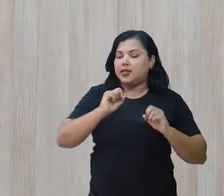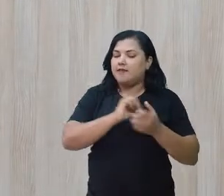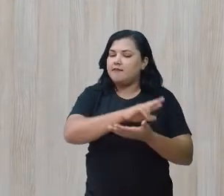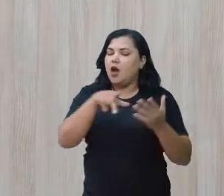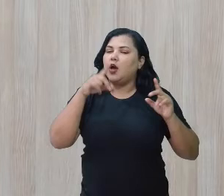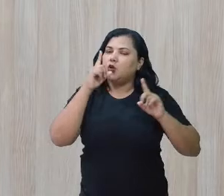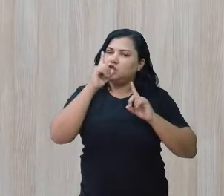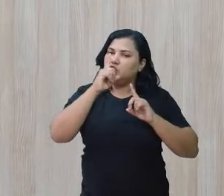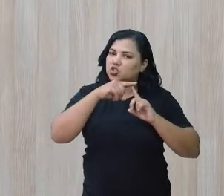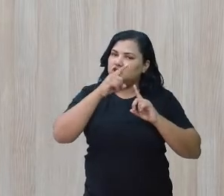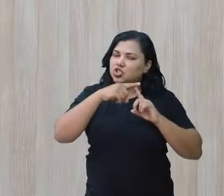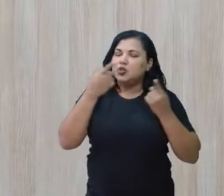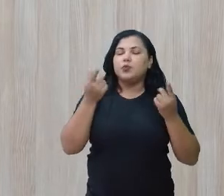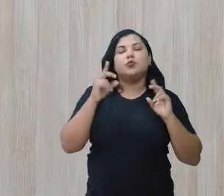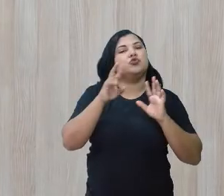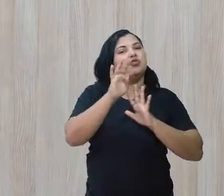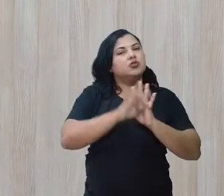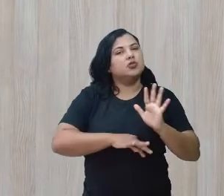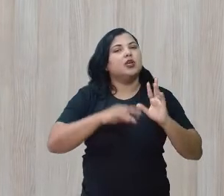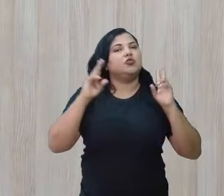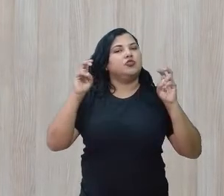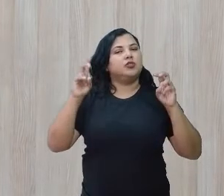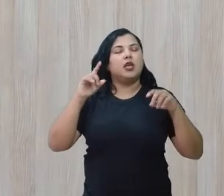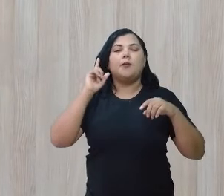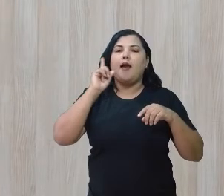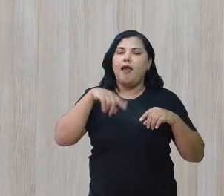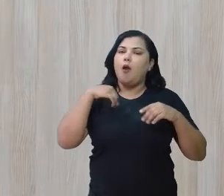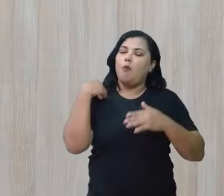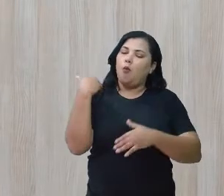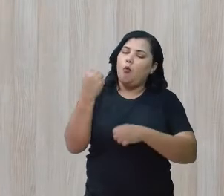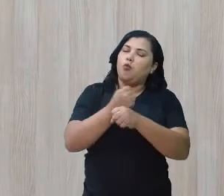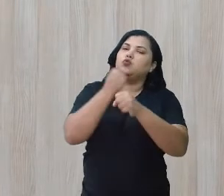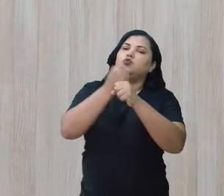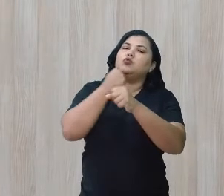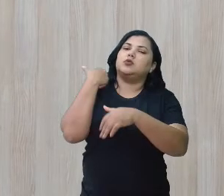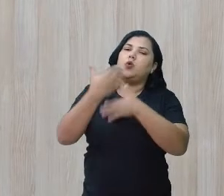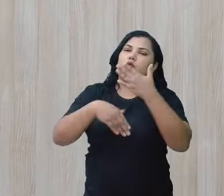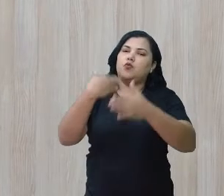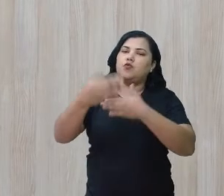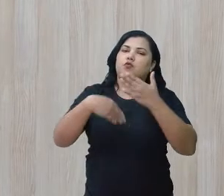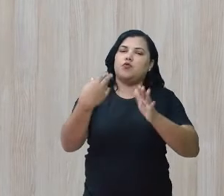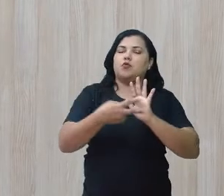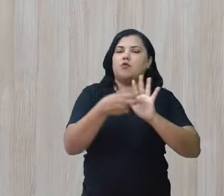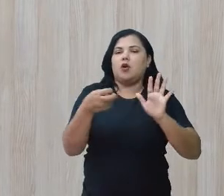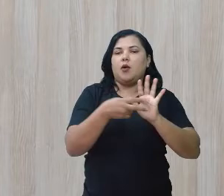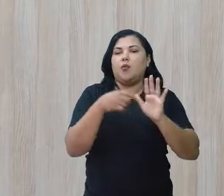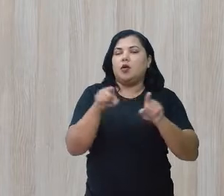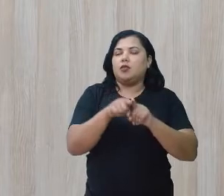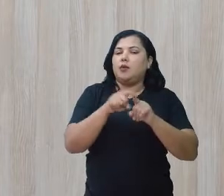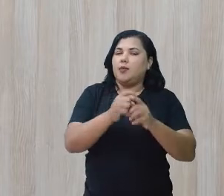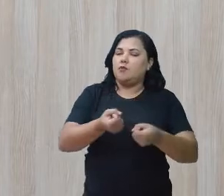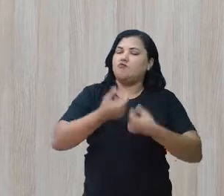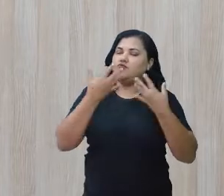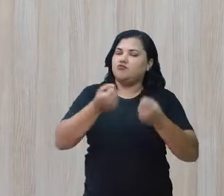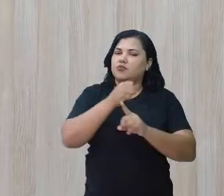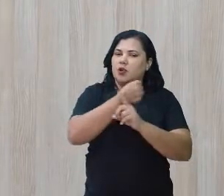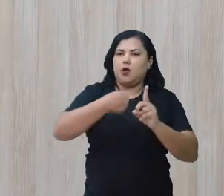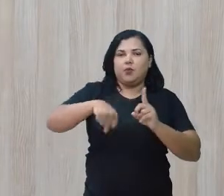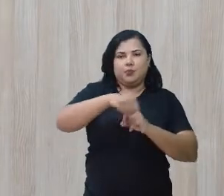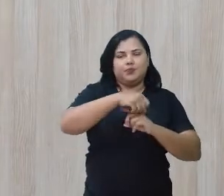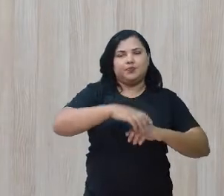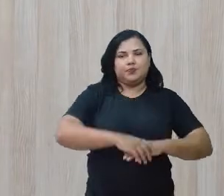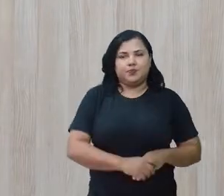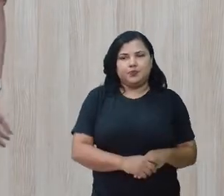dessa construção de repertório linguístico e também de repertório argumentativo e de repertório social.